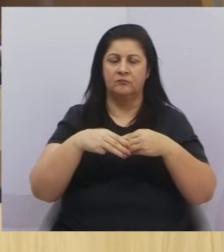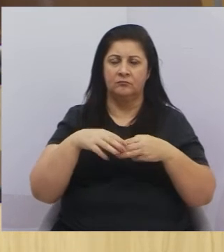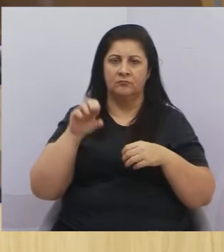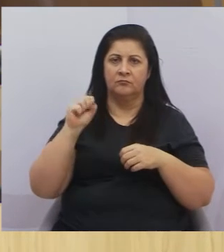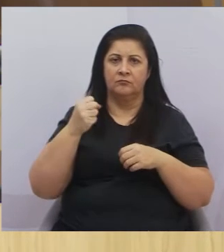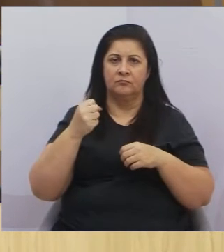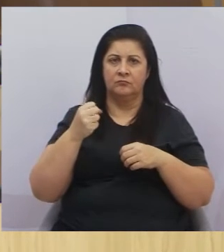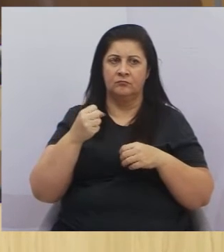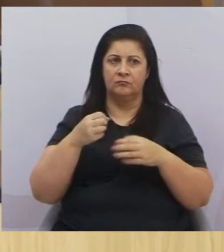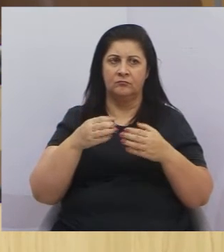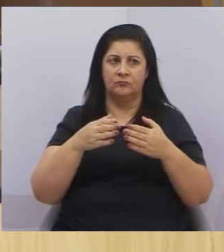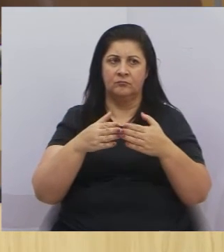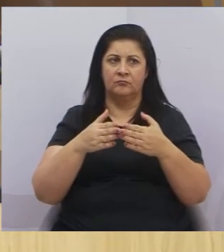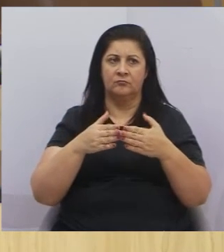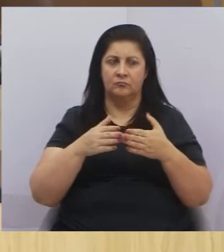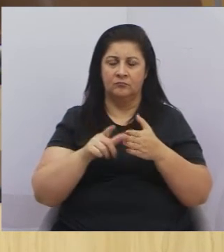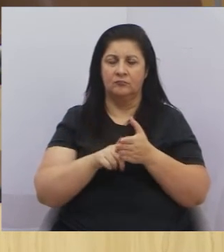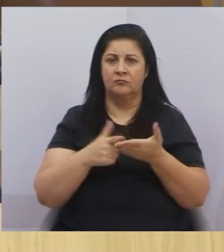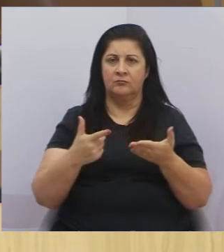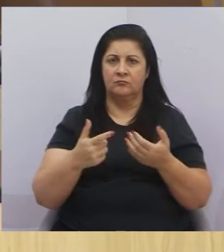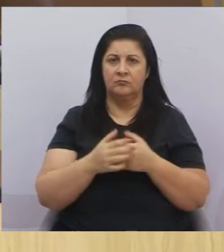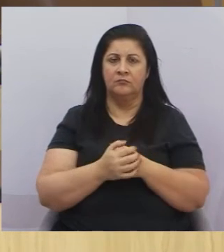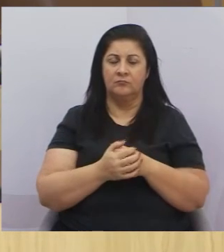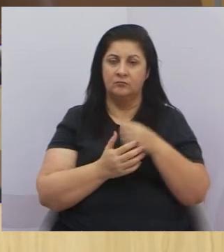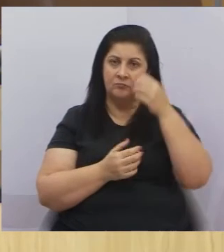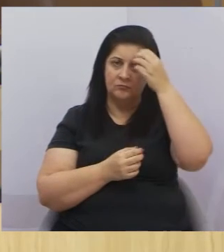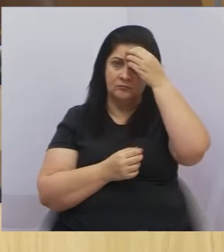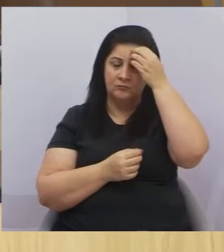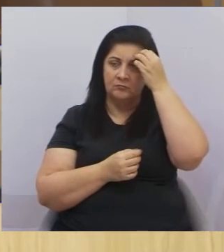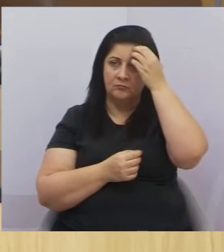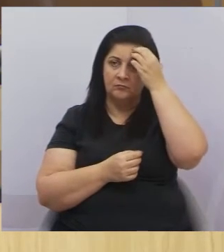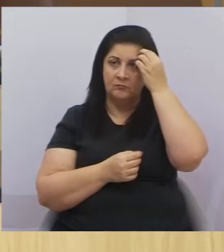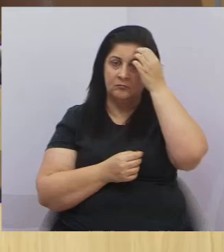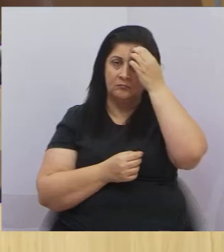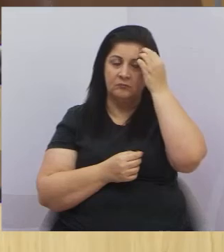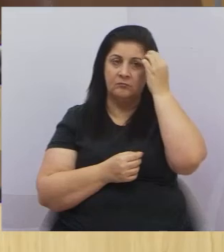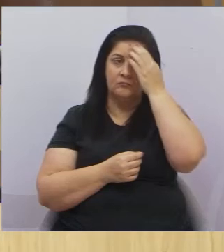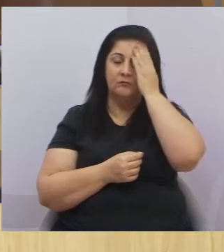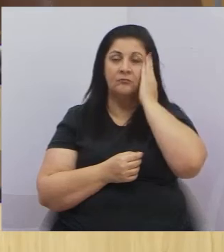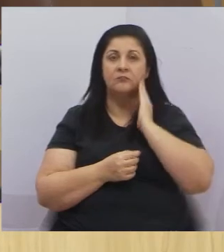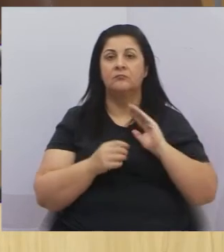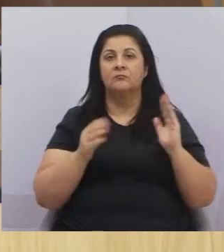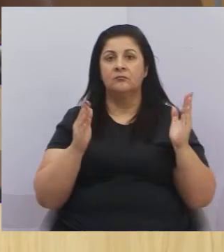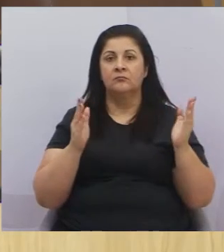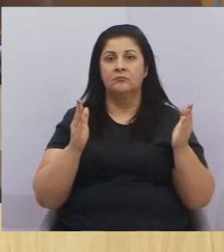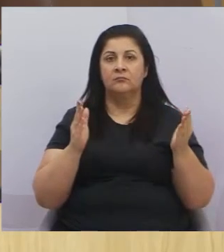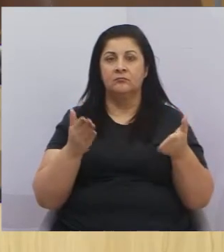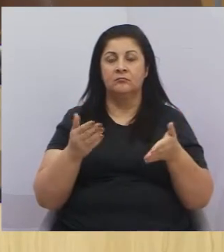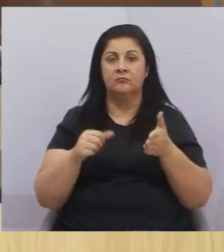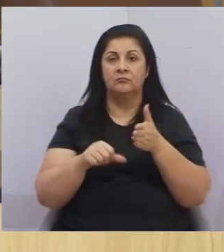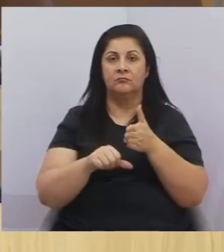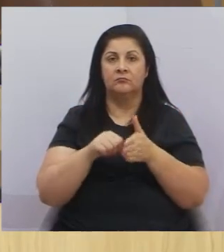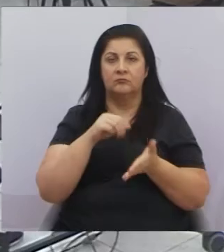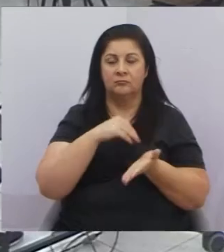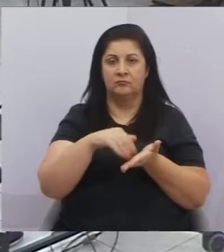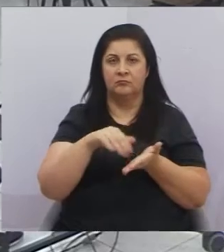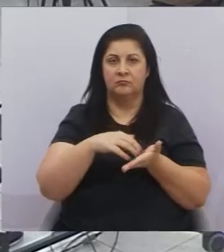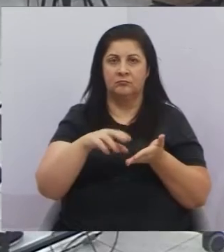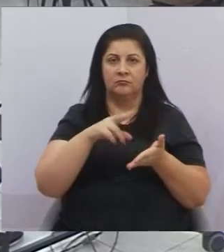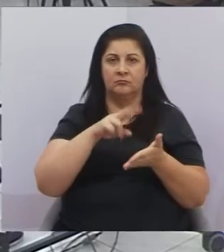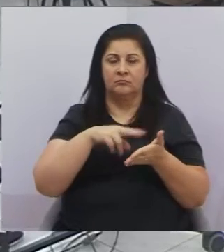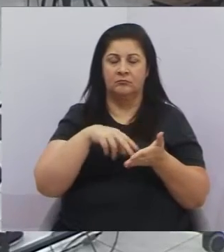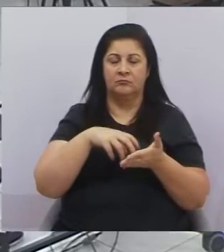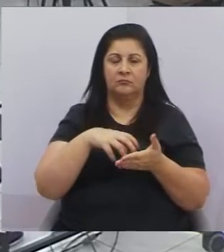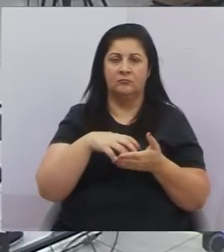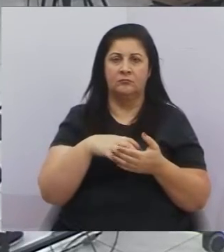requerimentos e 2 pedidos de informação. São esses trabalhos. Agora solicito ao primeiro secretário que faça a leitura dos votos